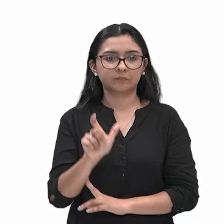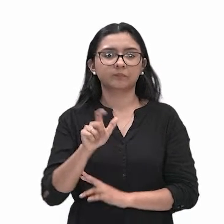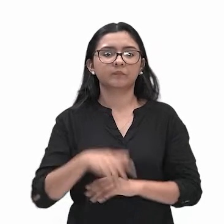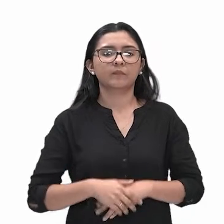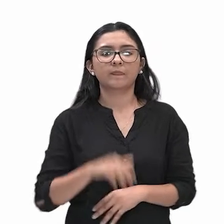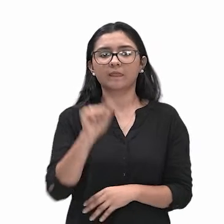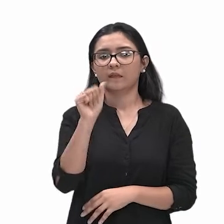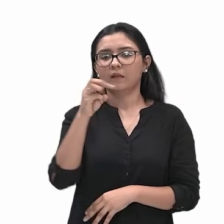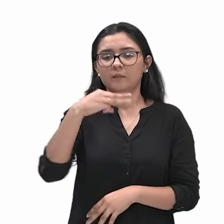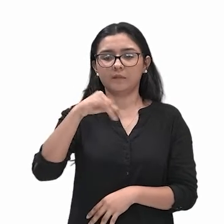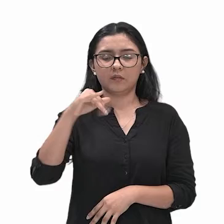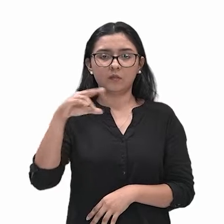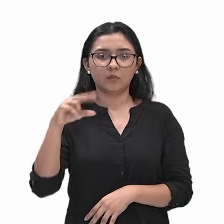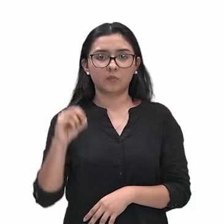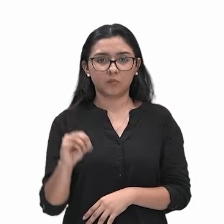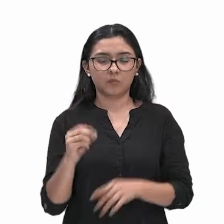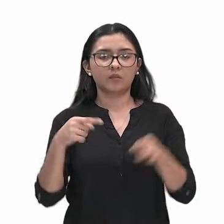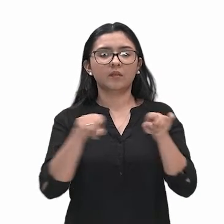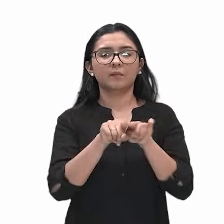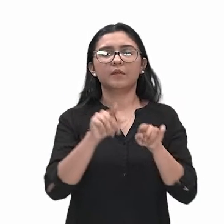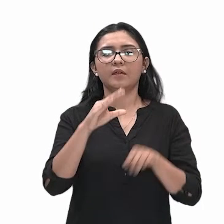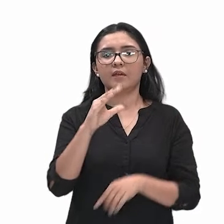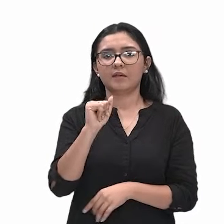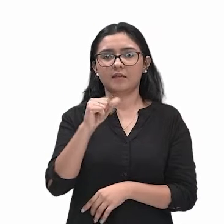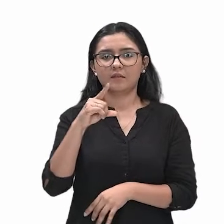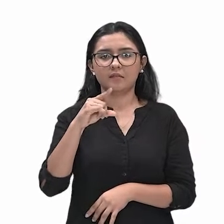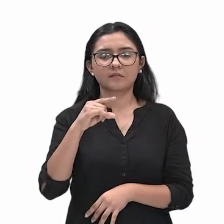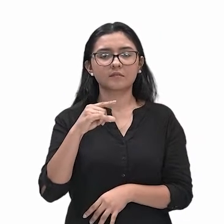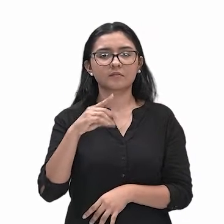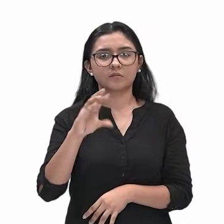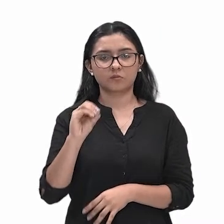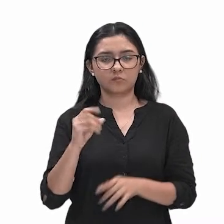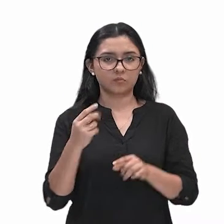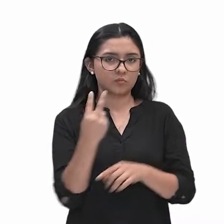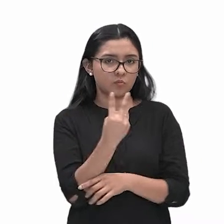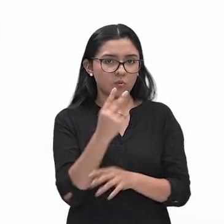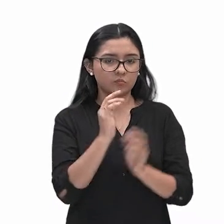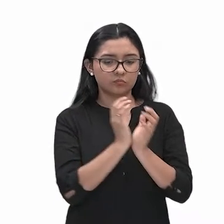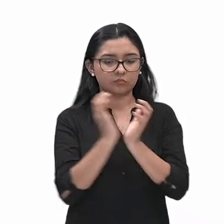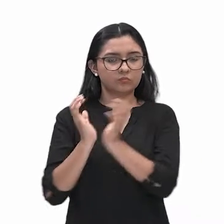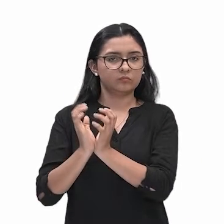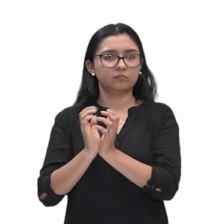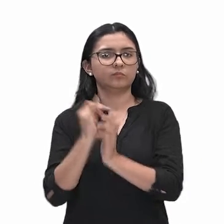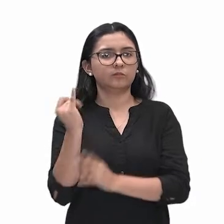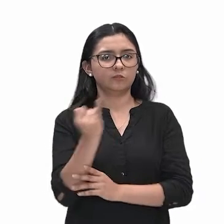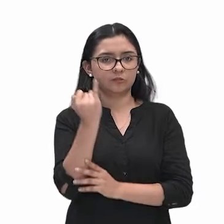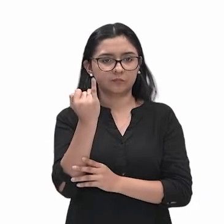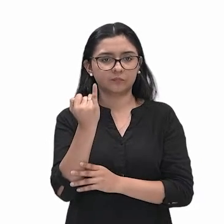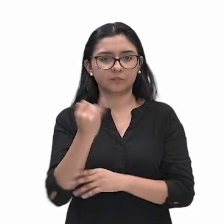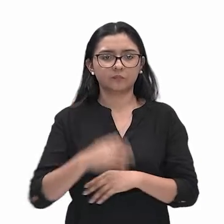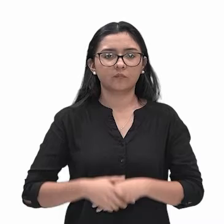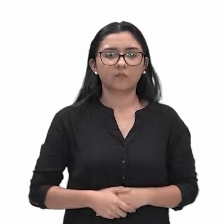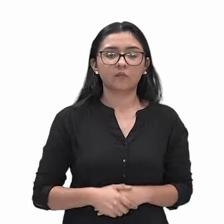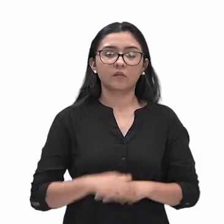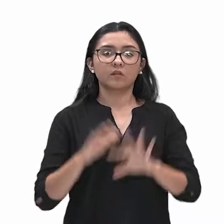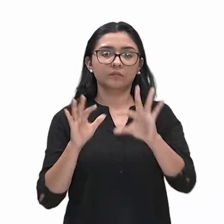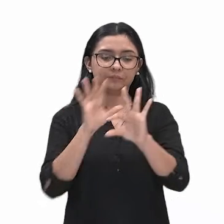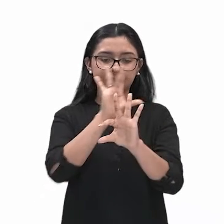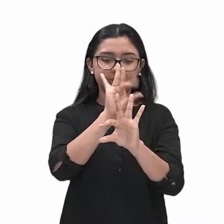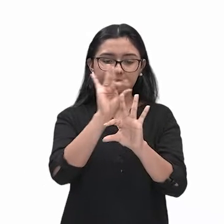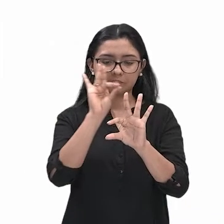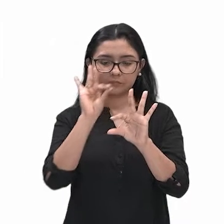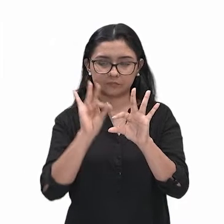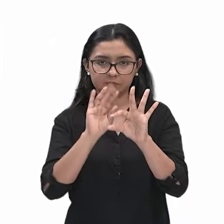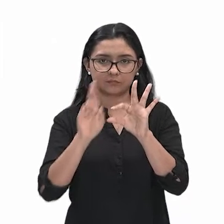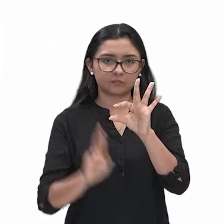e ácido, Então, a gente tem a junção aí de dois grupos funcionais importantes, tá? Os aminoácidos são as